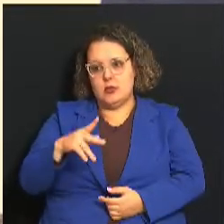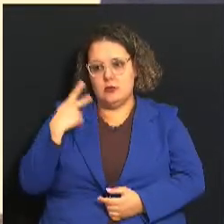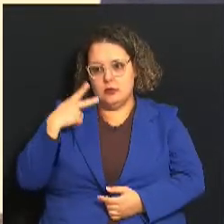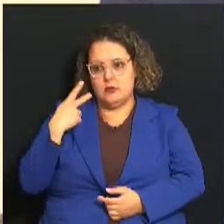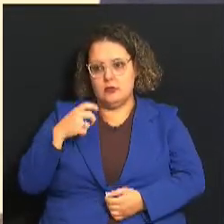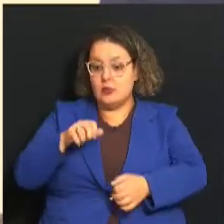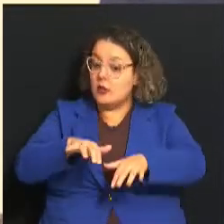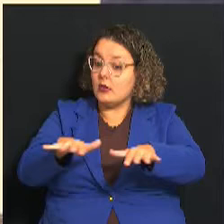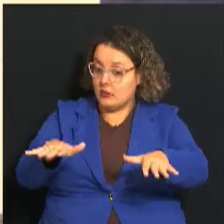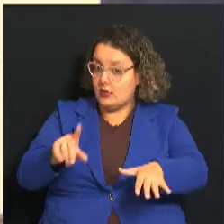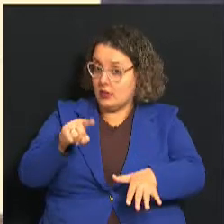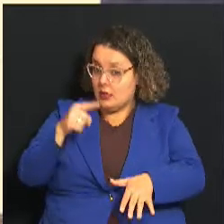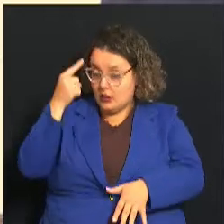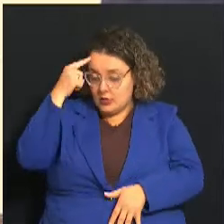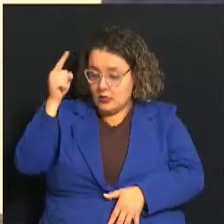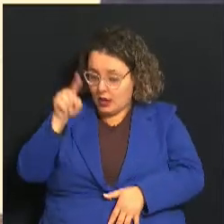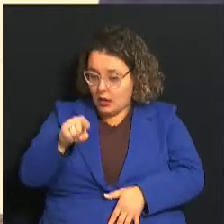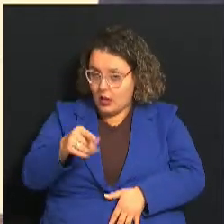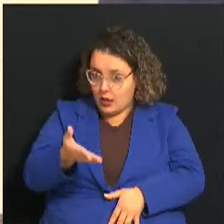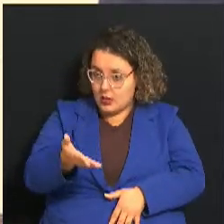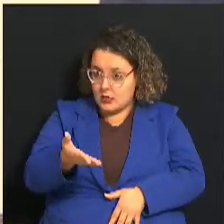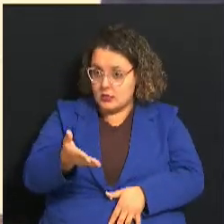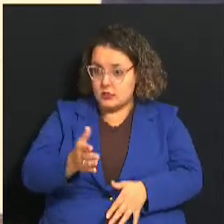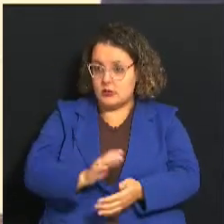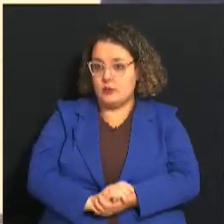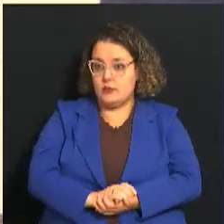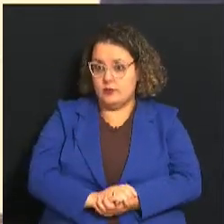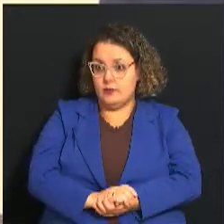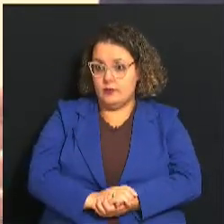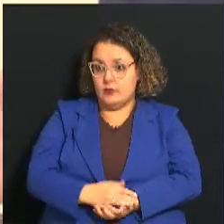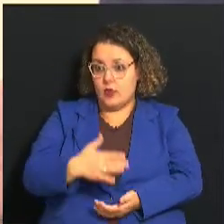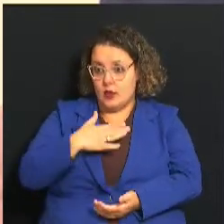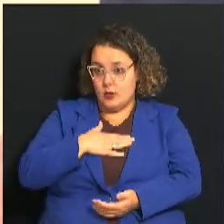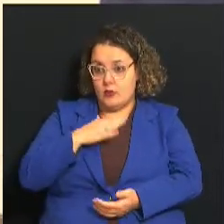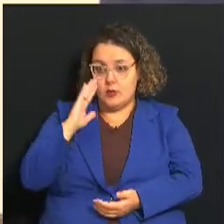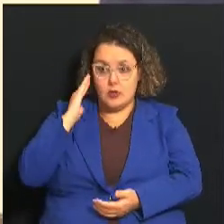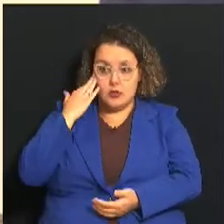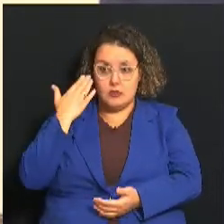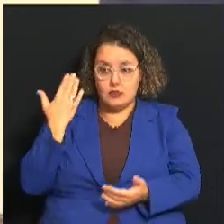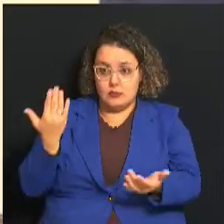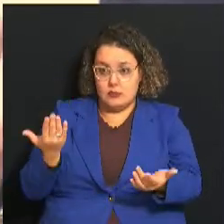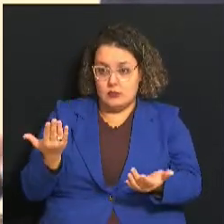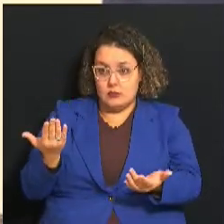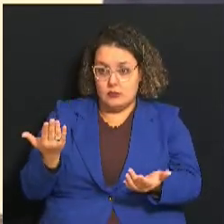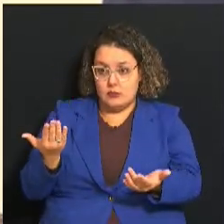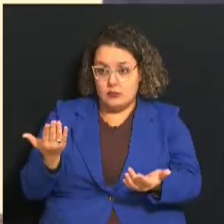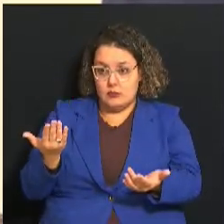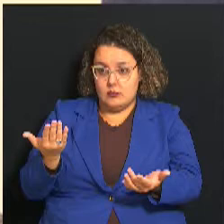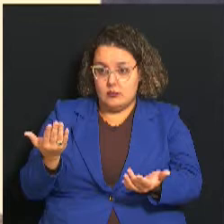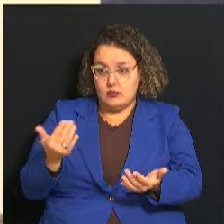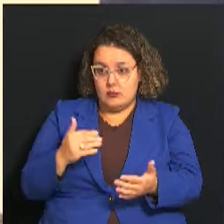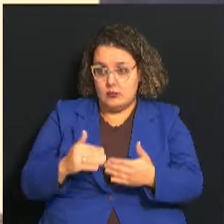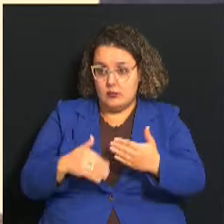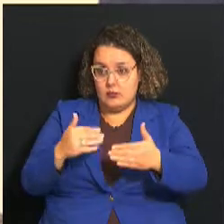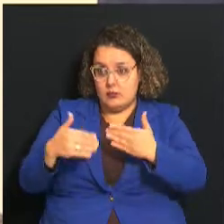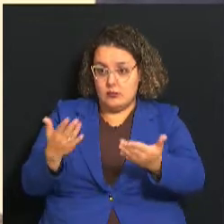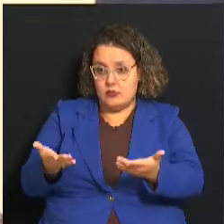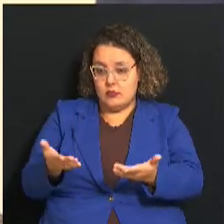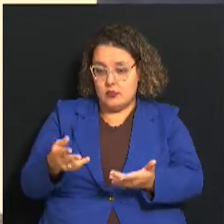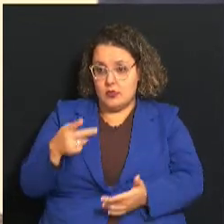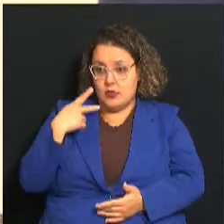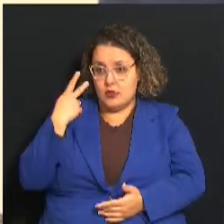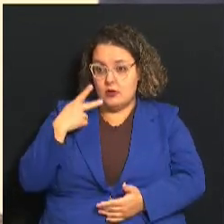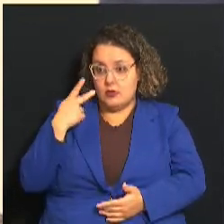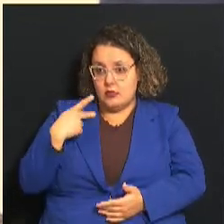mesmo, né? Então, pelo menos é o meu entendimento, como nós estamos construindo, se os